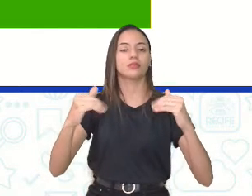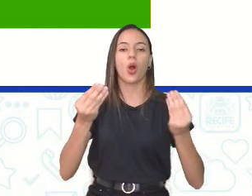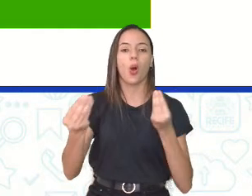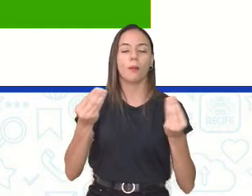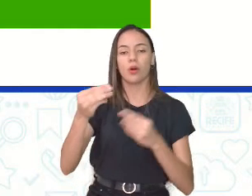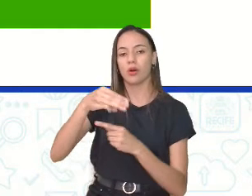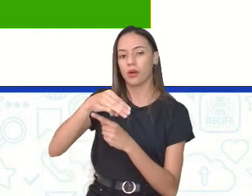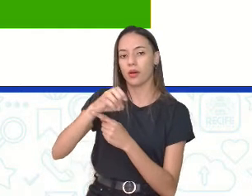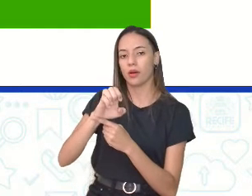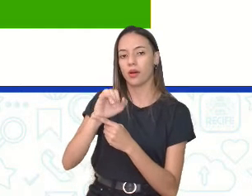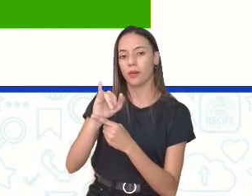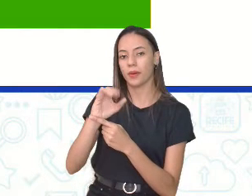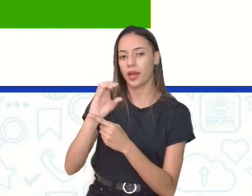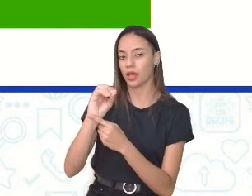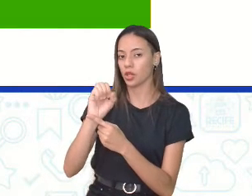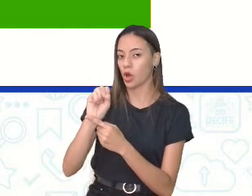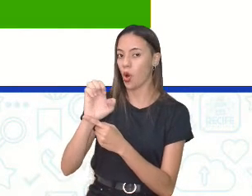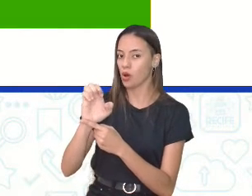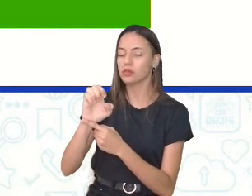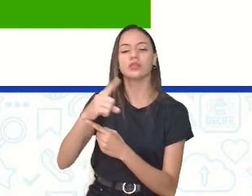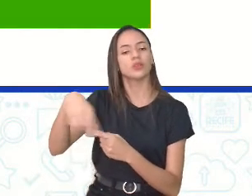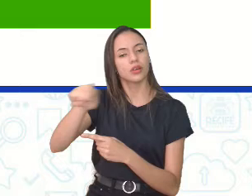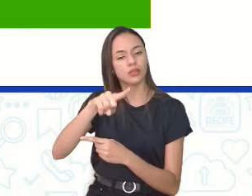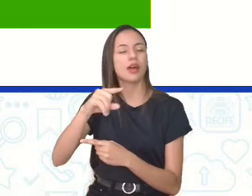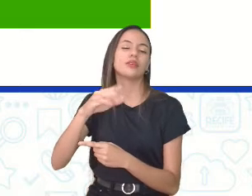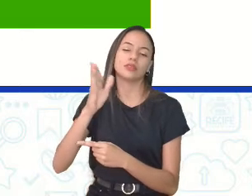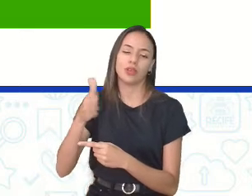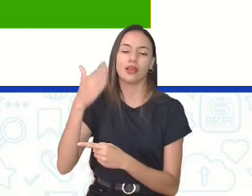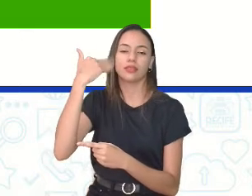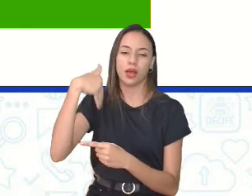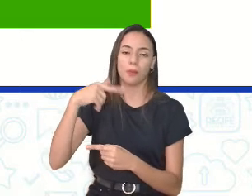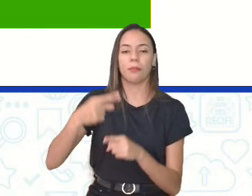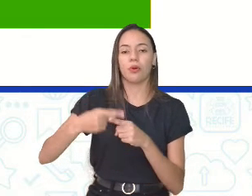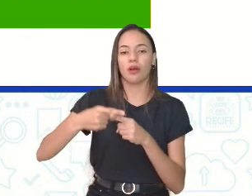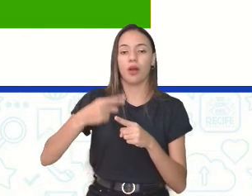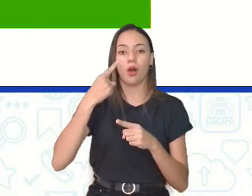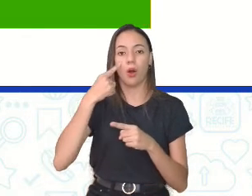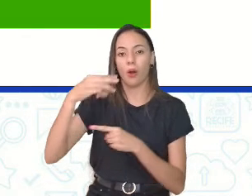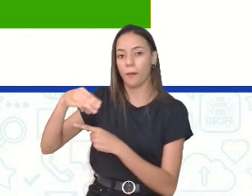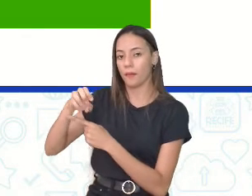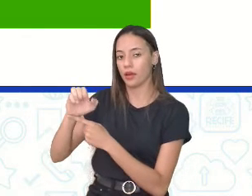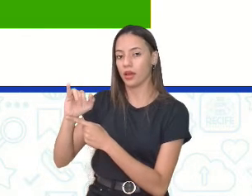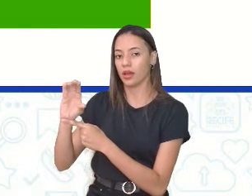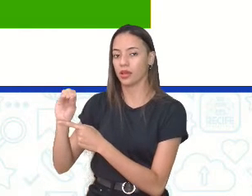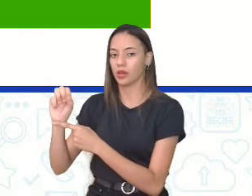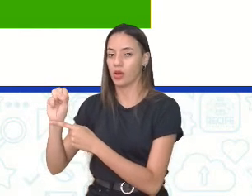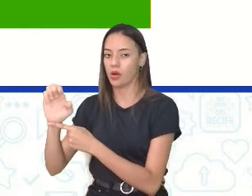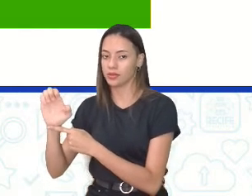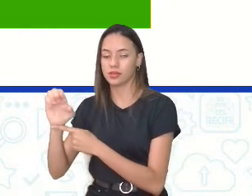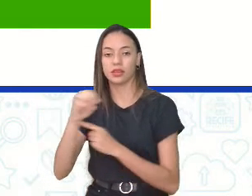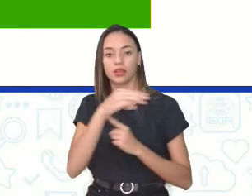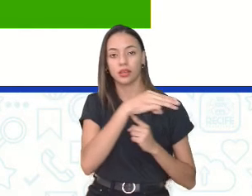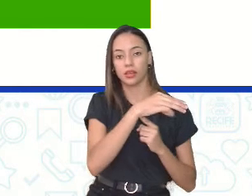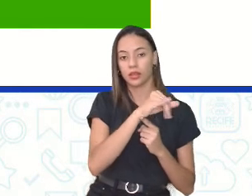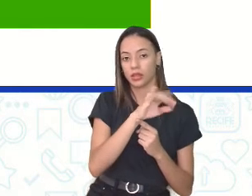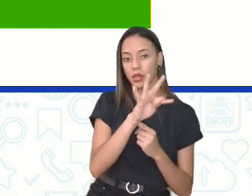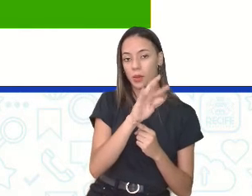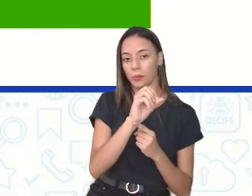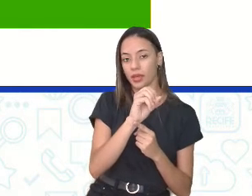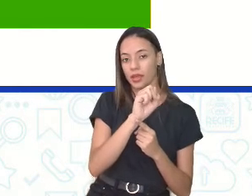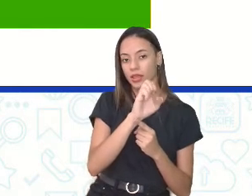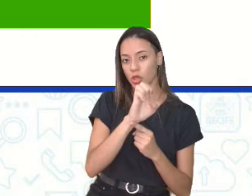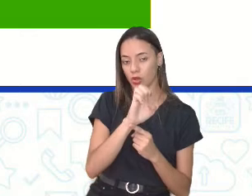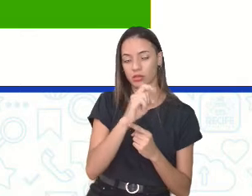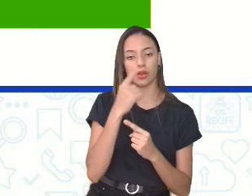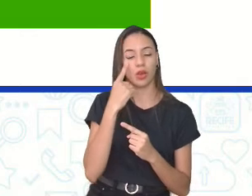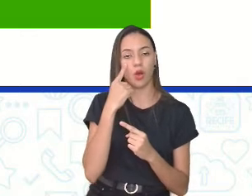aí, porque eles já viram, viu, professora? Eles já viram essa divisão celular. Meiose aí. eu lembro. Meiose e mitose, né? Indo um